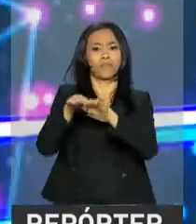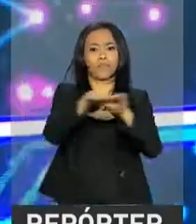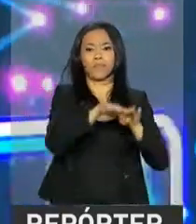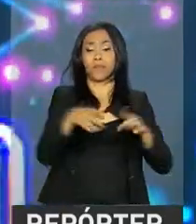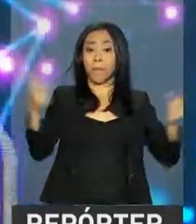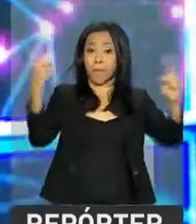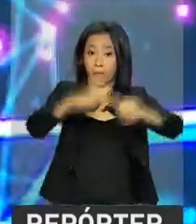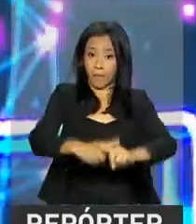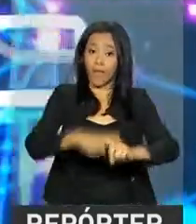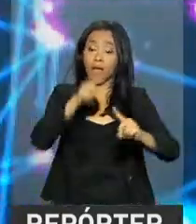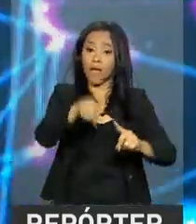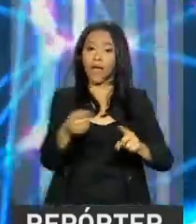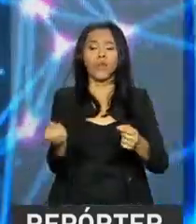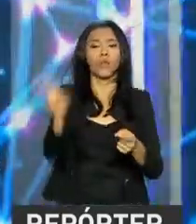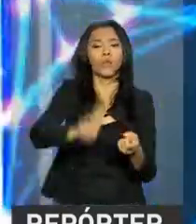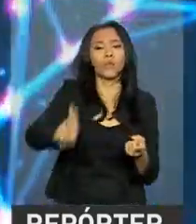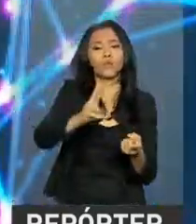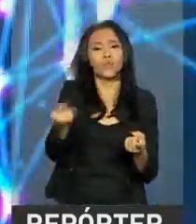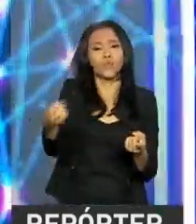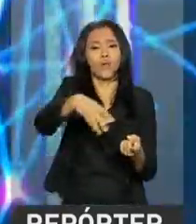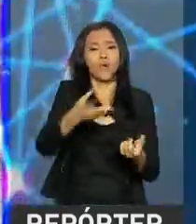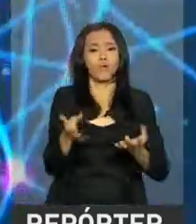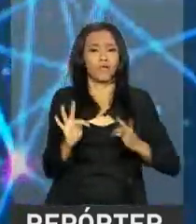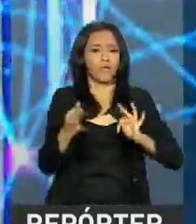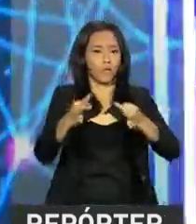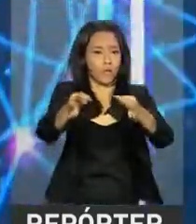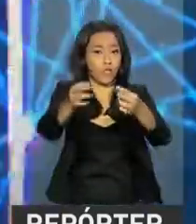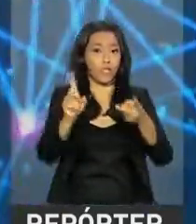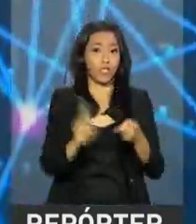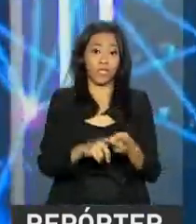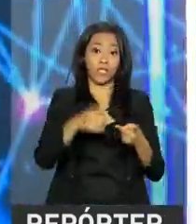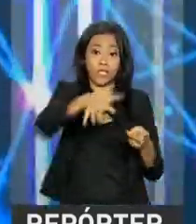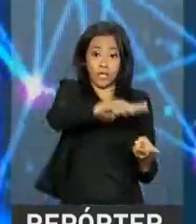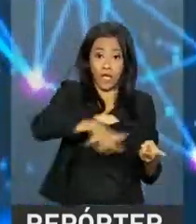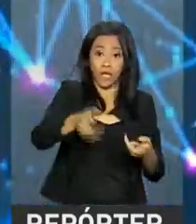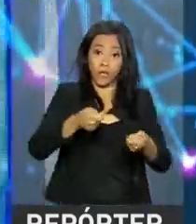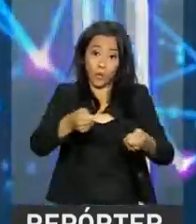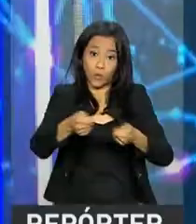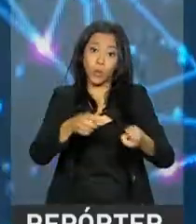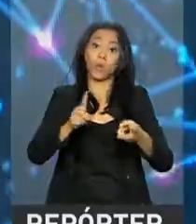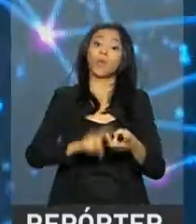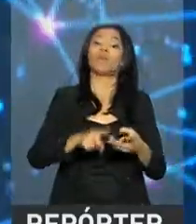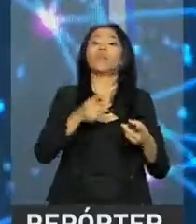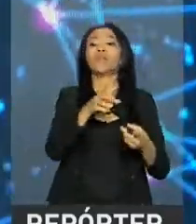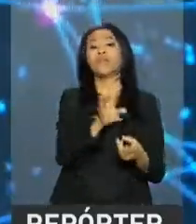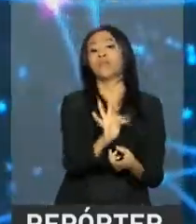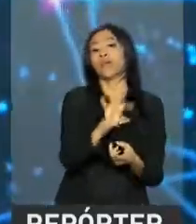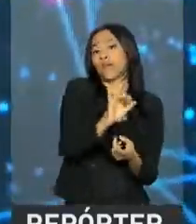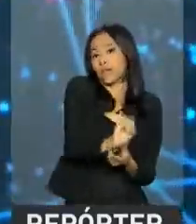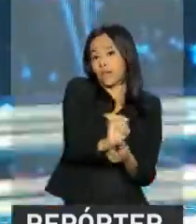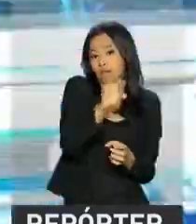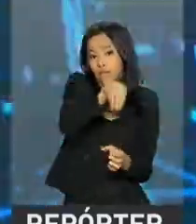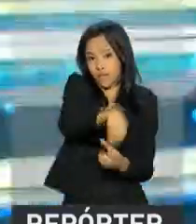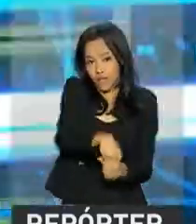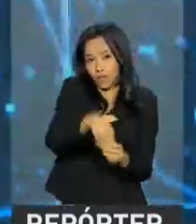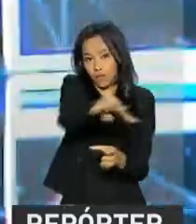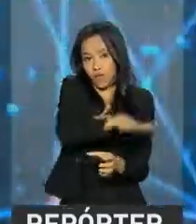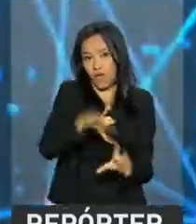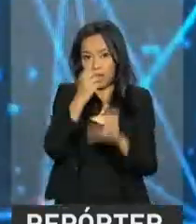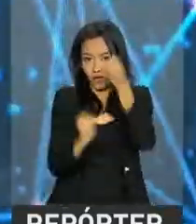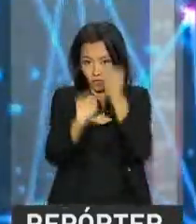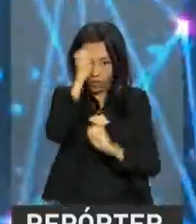inovações tecnológicas em automação controle e tecnologia da informação nos processos industriais